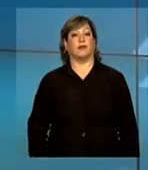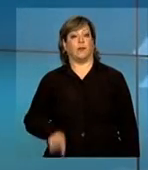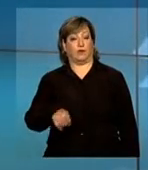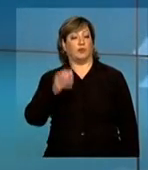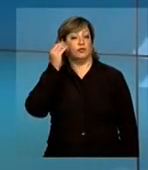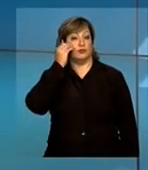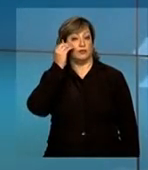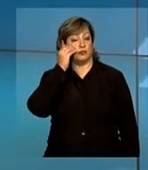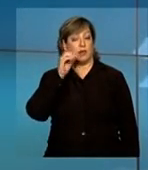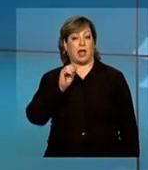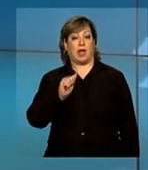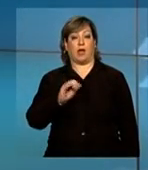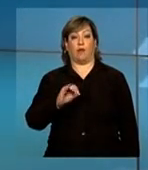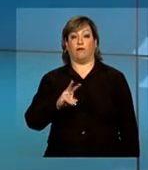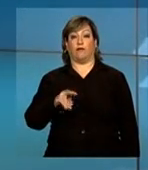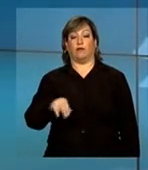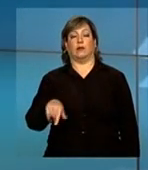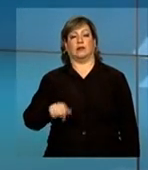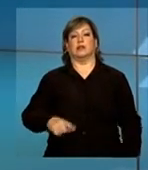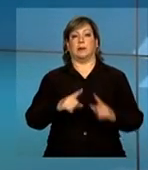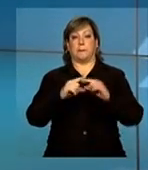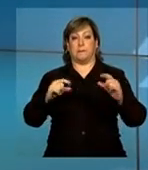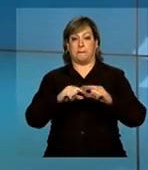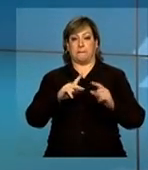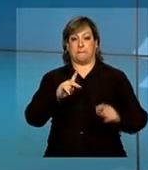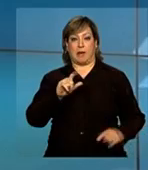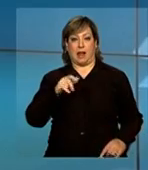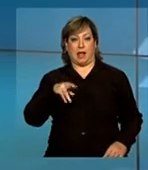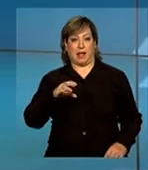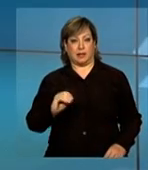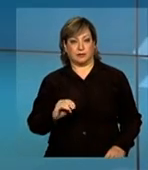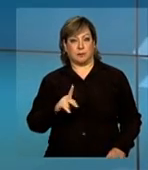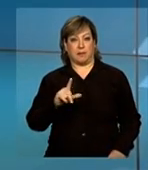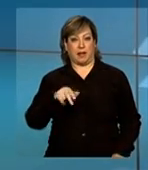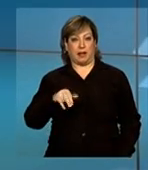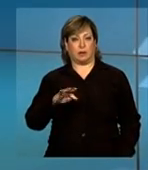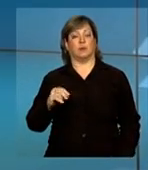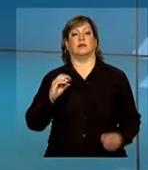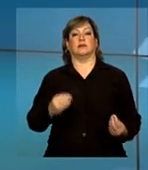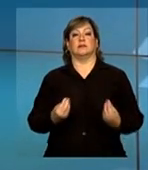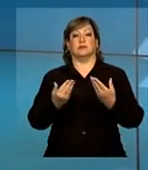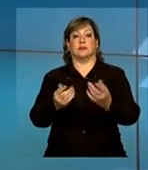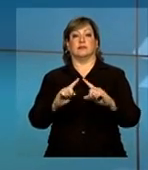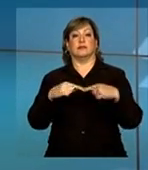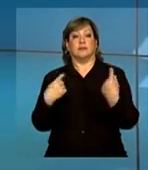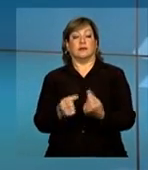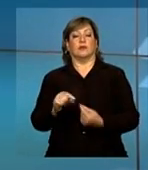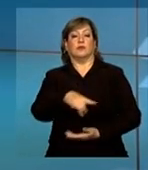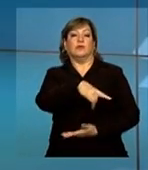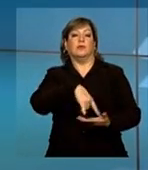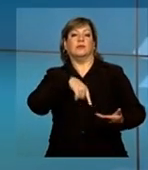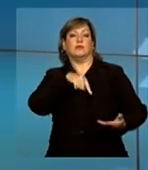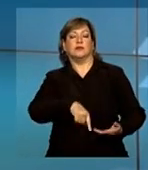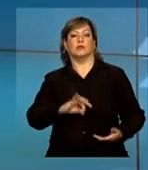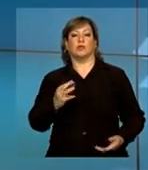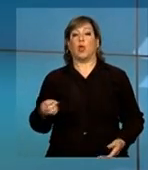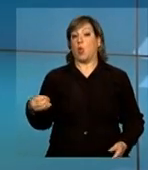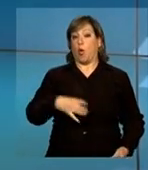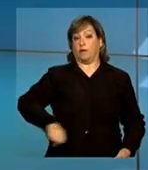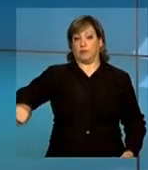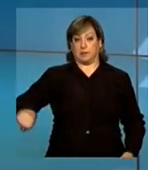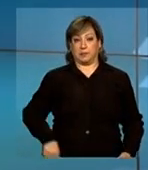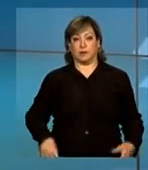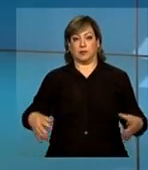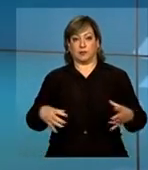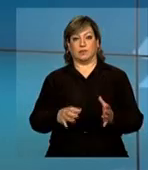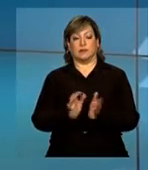Você acompanhou ao vivo, direto do Palácio do Planalto, a cerimônia de entrega das credenciais dos novos